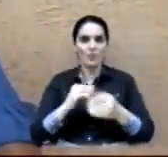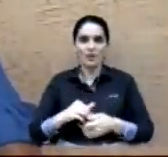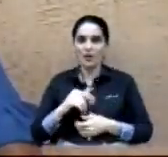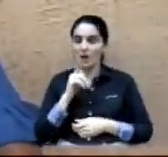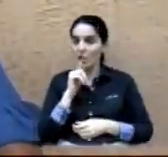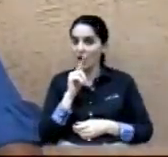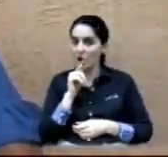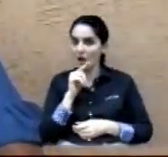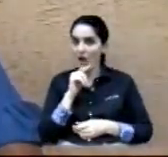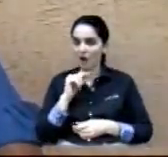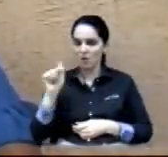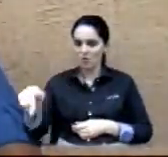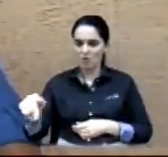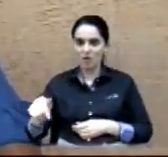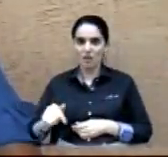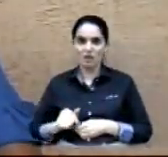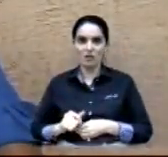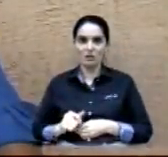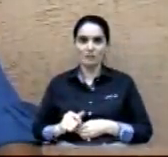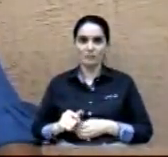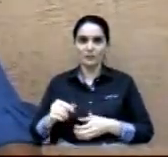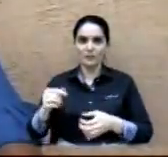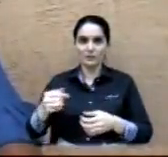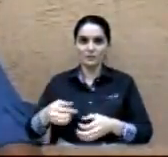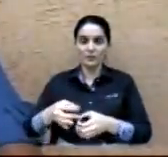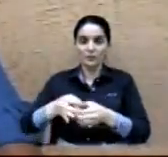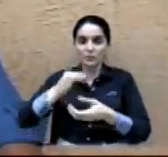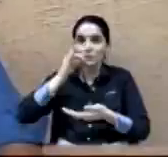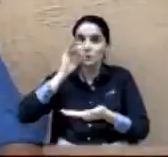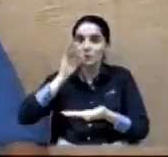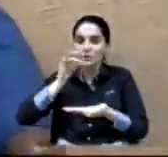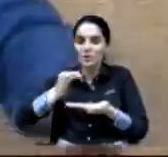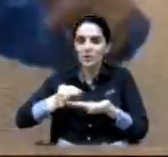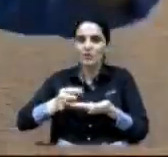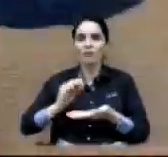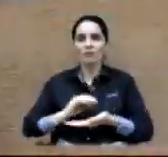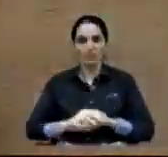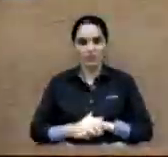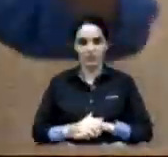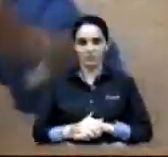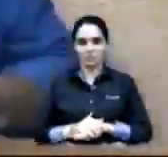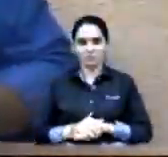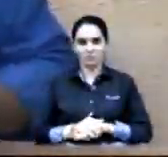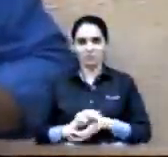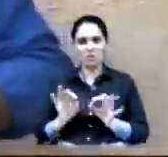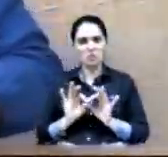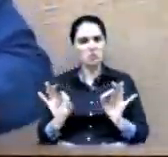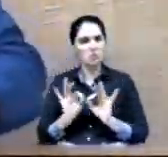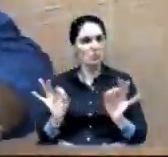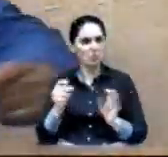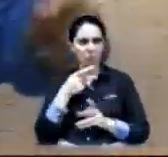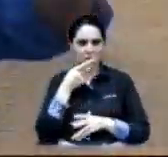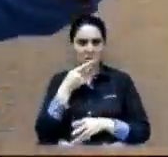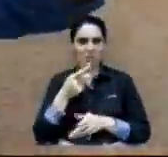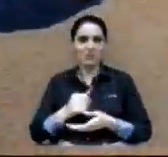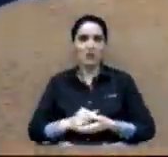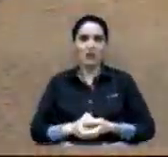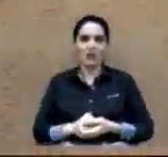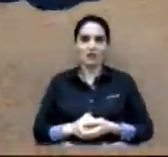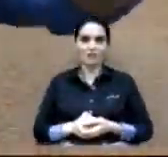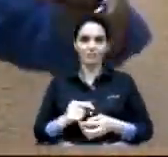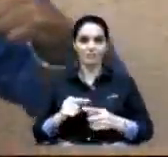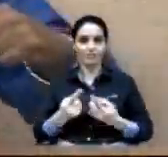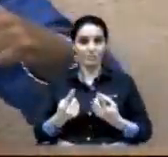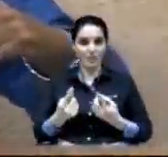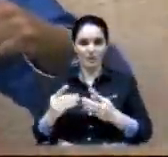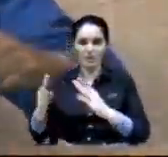a água que nós bebemos lá dá para fazer café. Só para você ter ideia. E às vezes é fácil falar do assentamento Elizabeth Teixeira, mas o difícil é morar